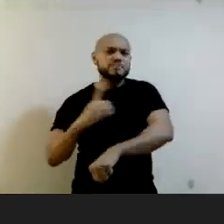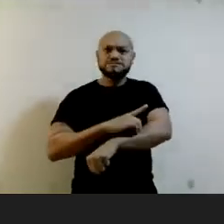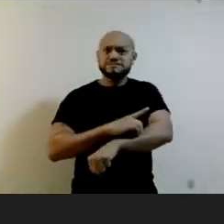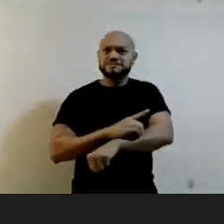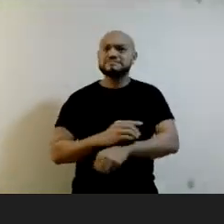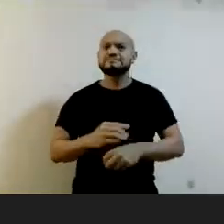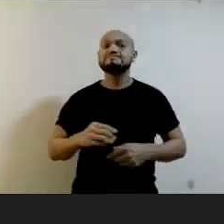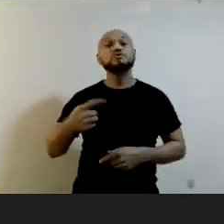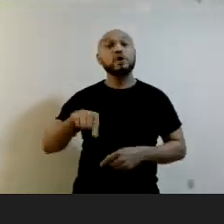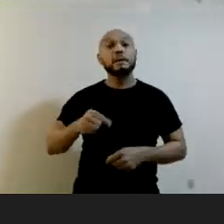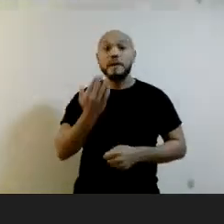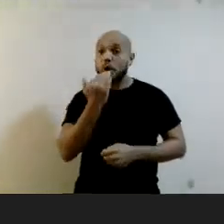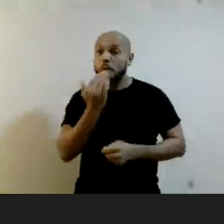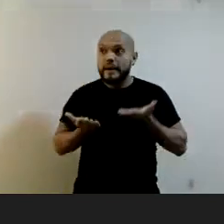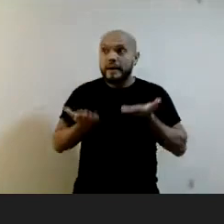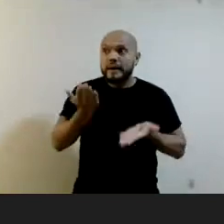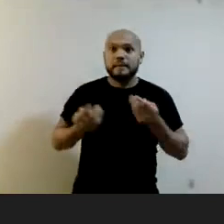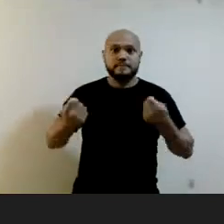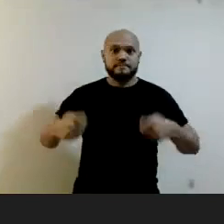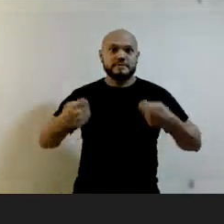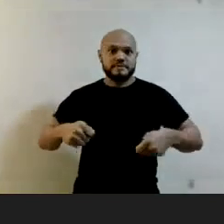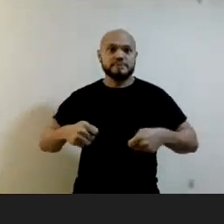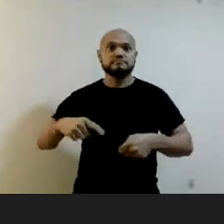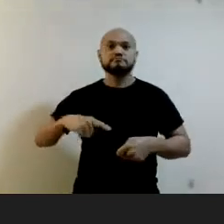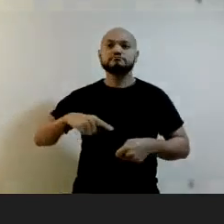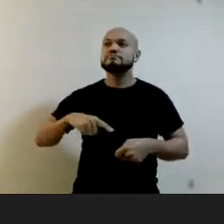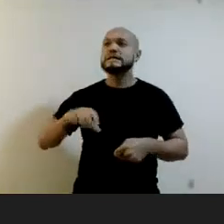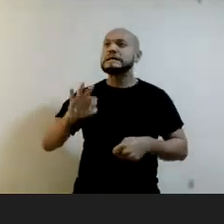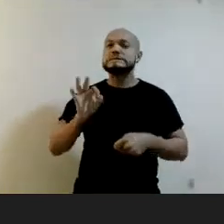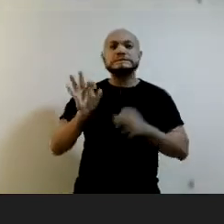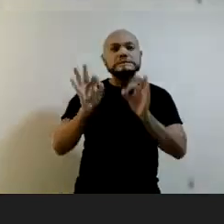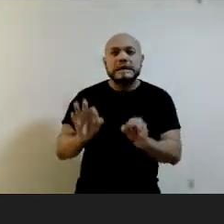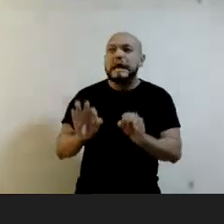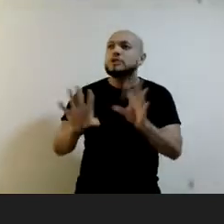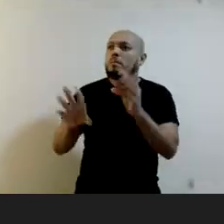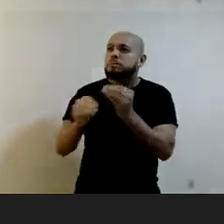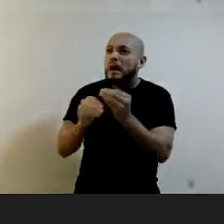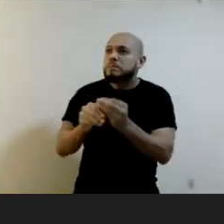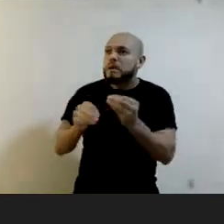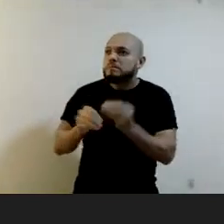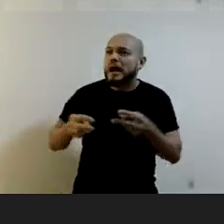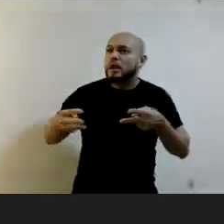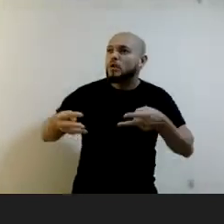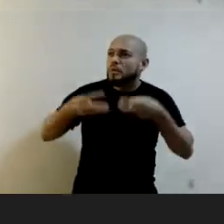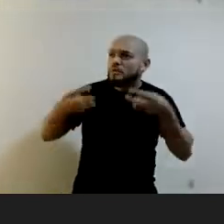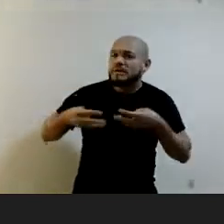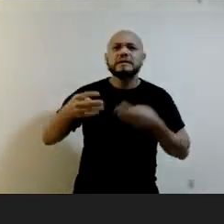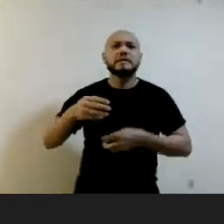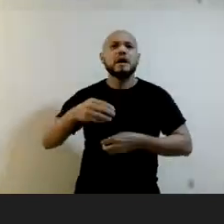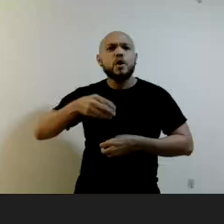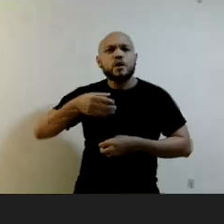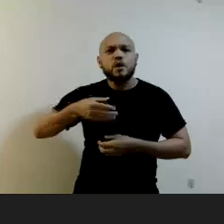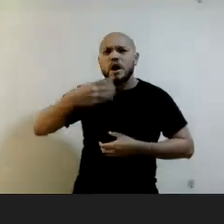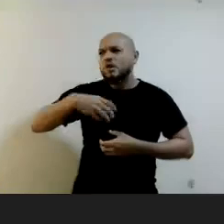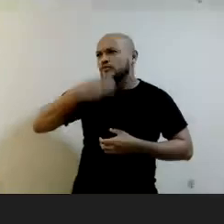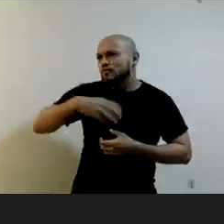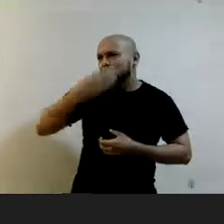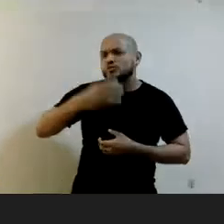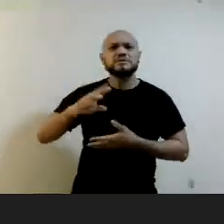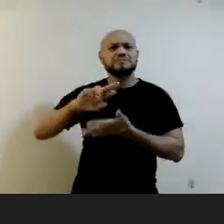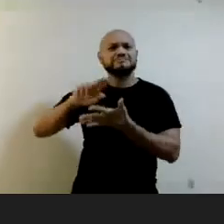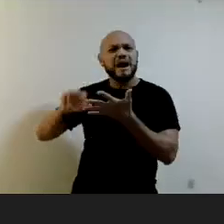equilibrada, em que a gente junte proteínas, vegetais, que a gente tenha carboidratos,